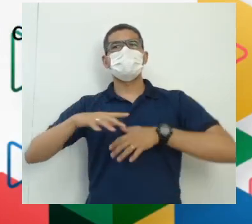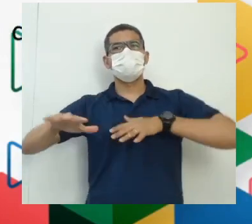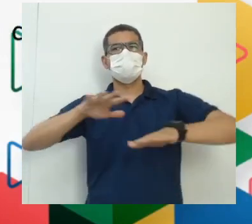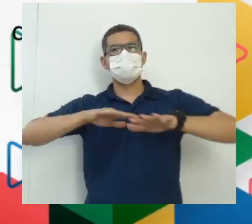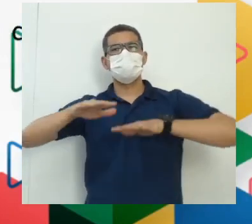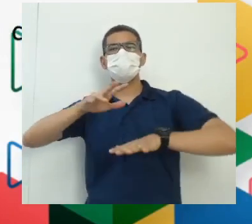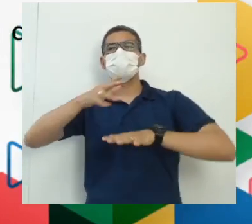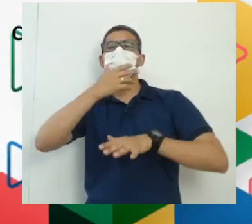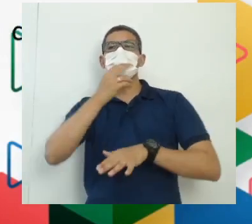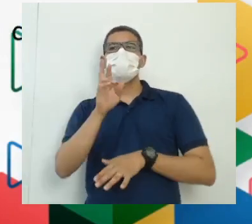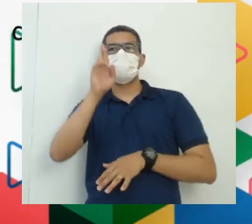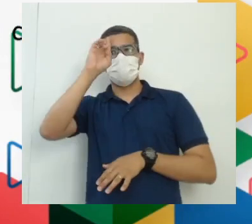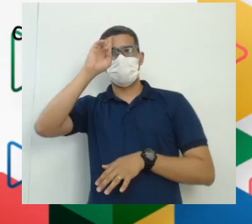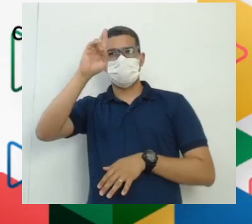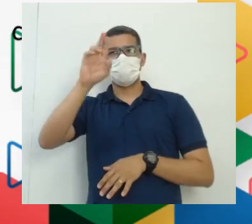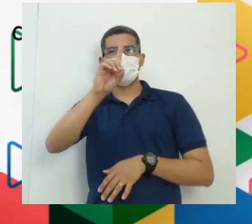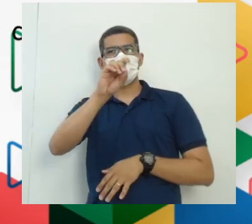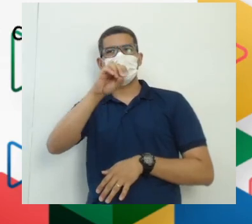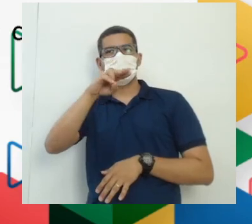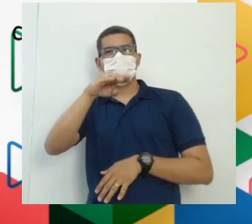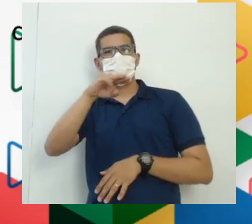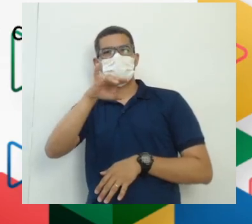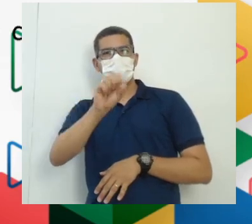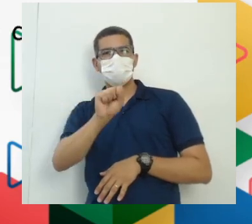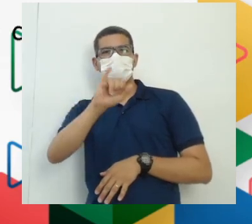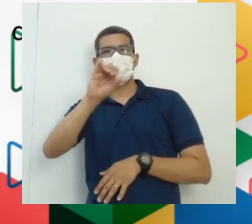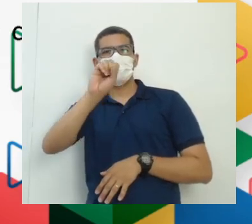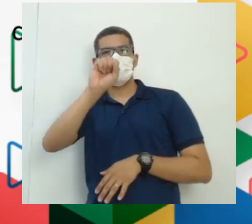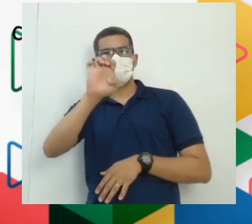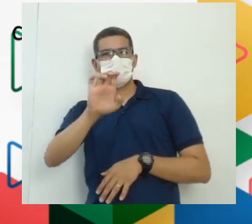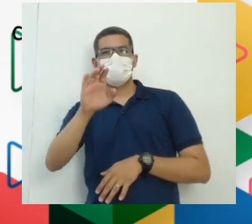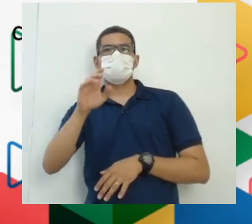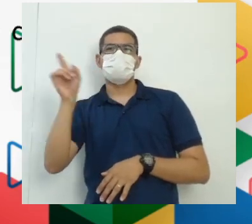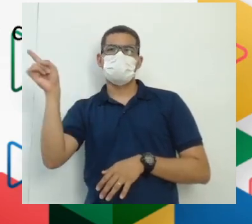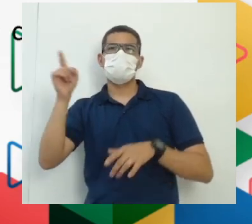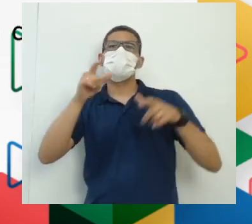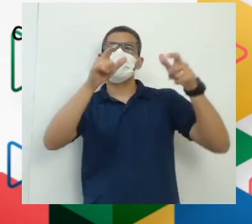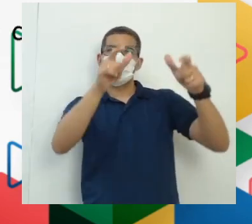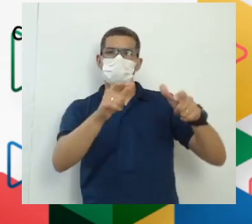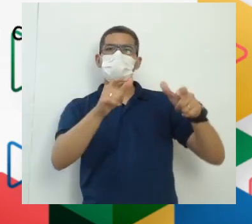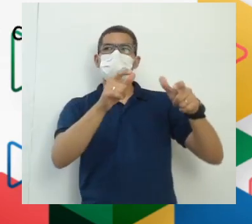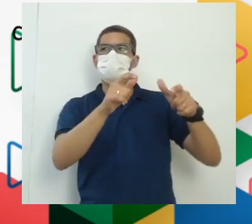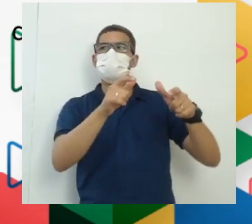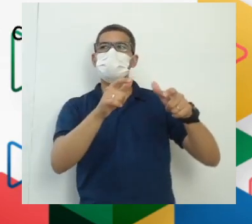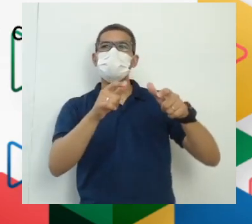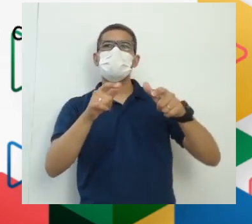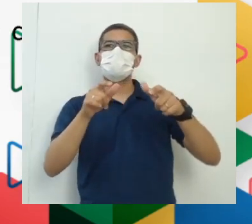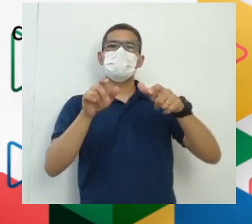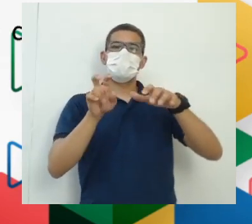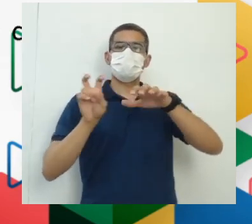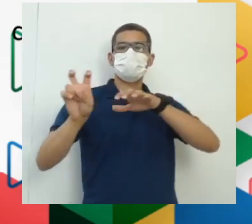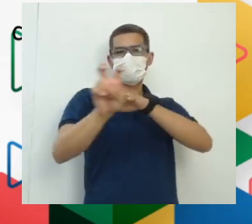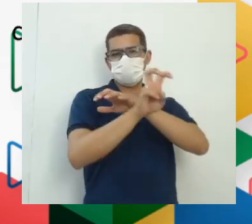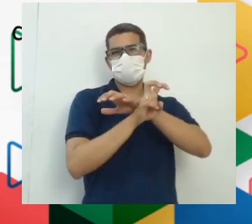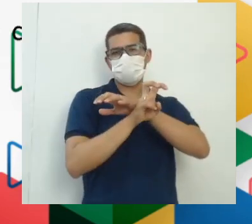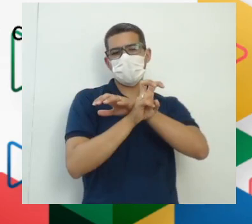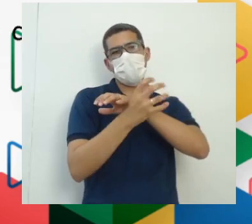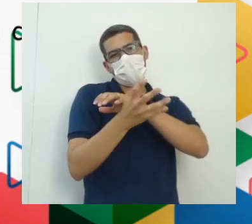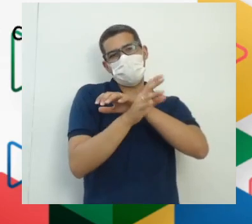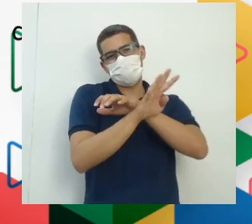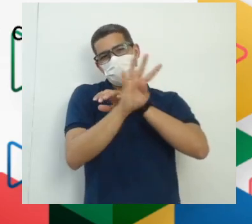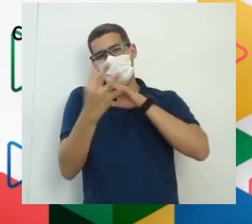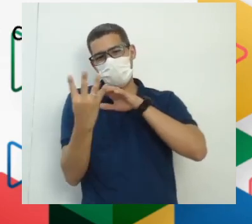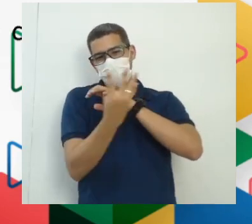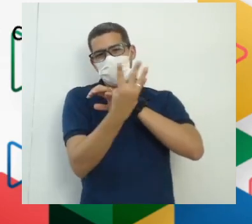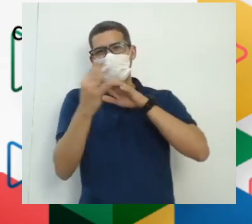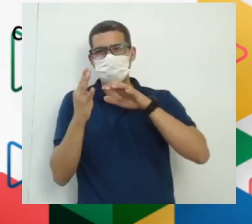Martins conseguiu agitar uma revolta militar no Forte das 5 Pontas, que hoje tem 4, diga-se passagem, em Recife, sob a